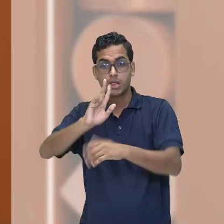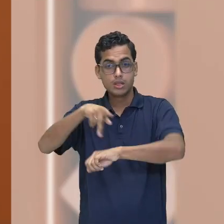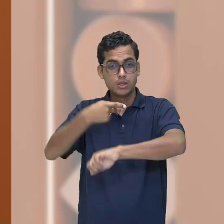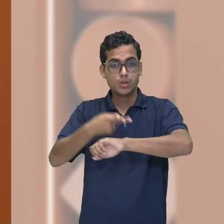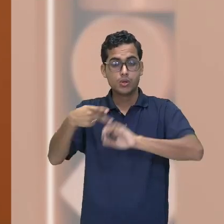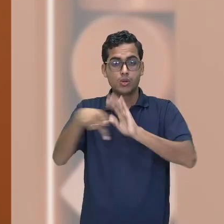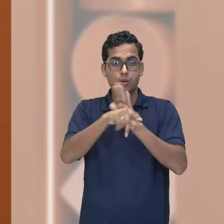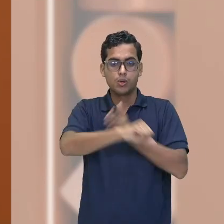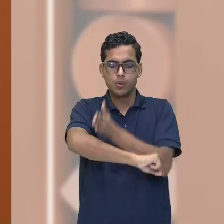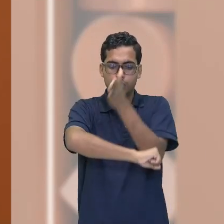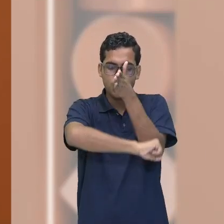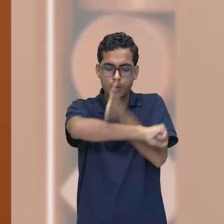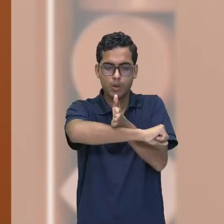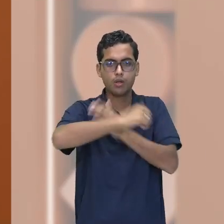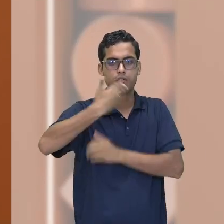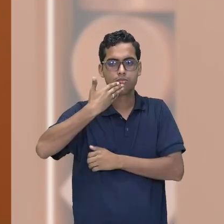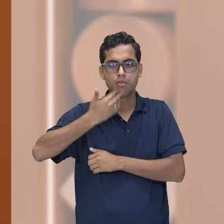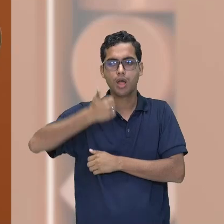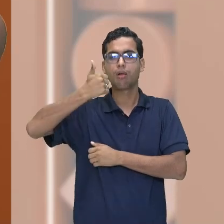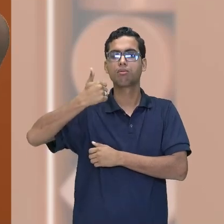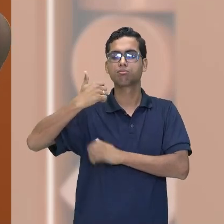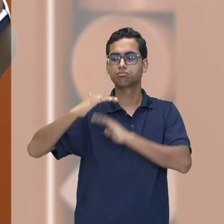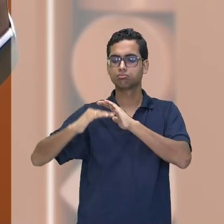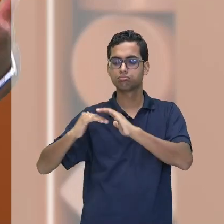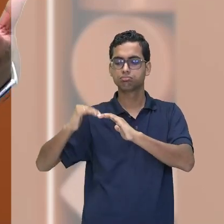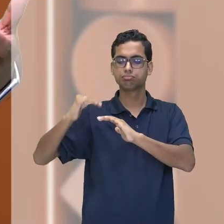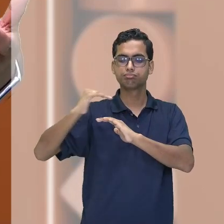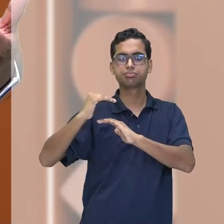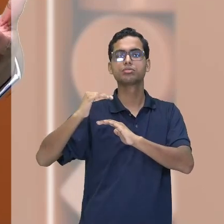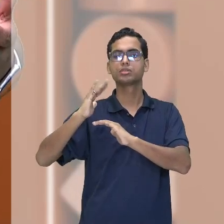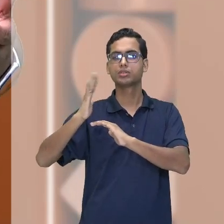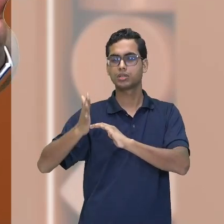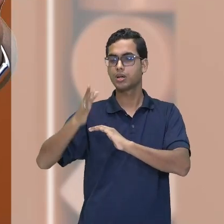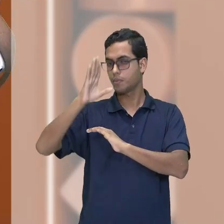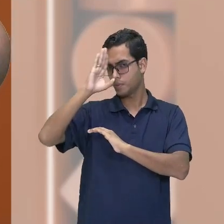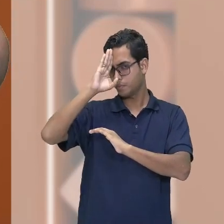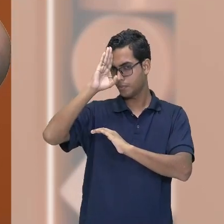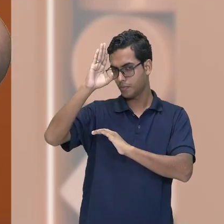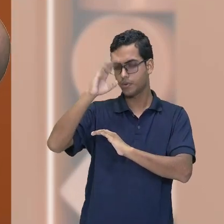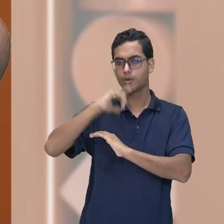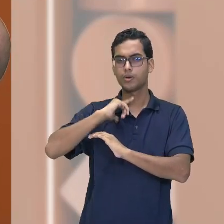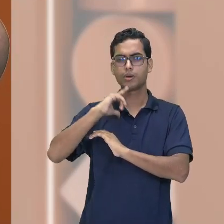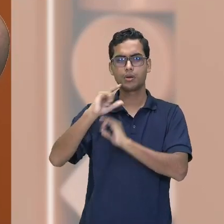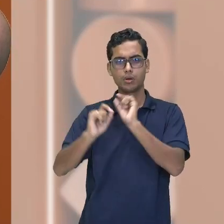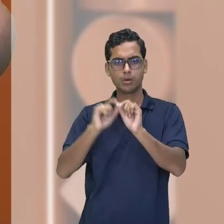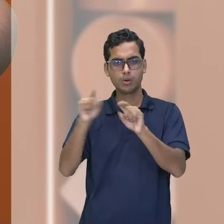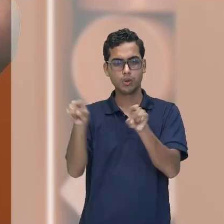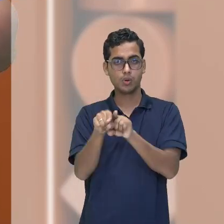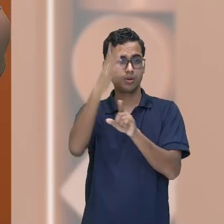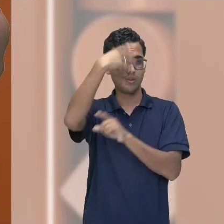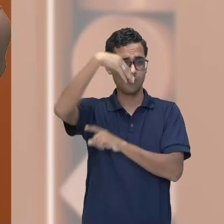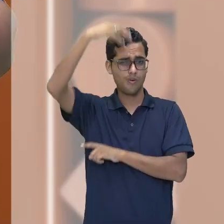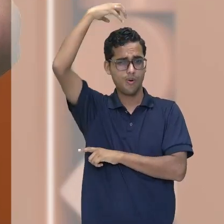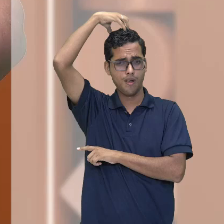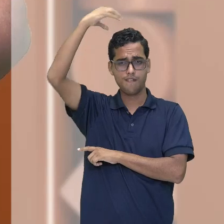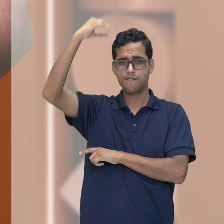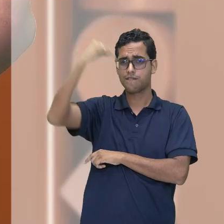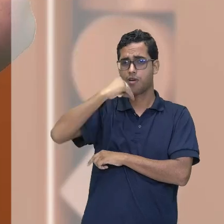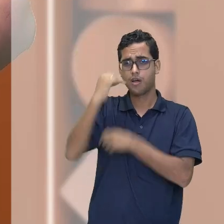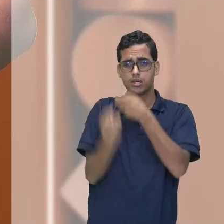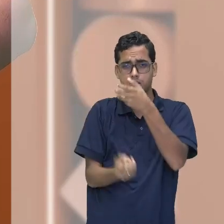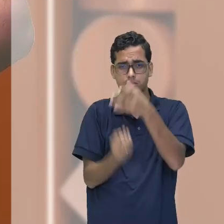ser um pouco mais forte, mas nós vamos ter uma predominância, por exemplo, do enfraquecimento do poder do rei e a existência de